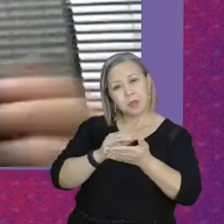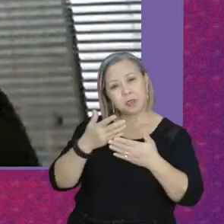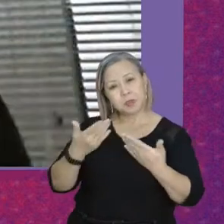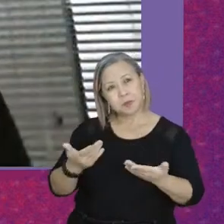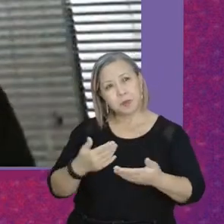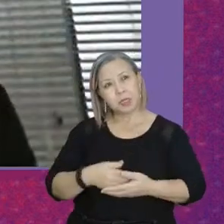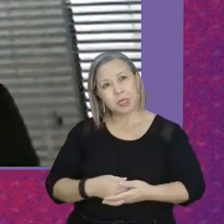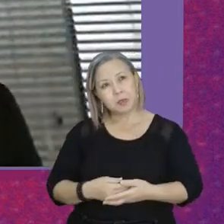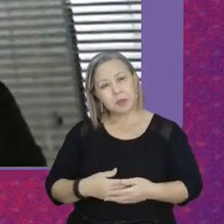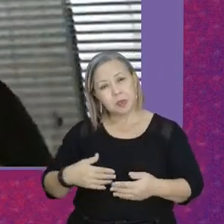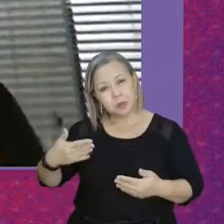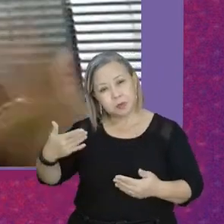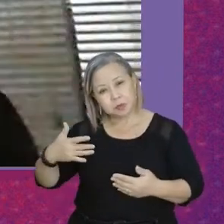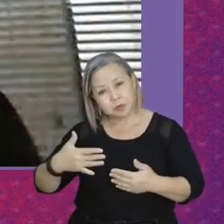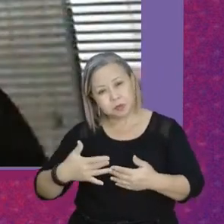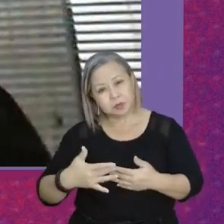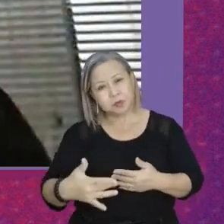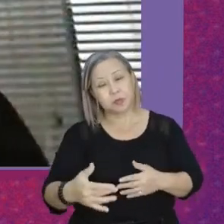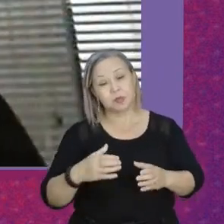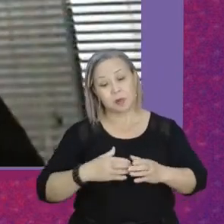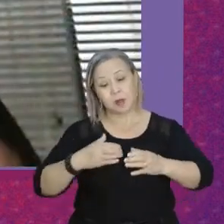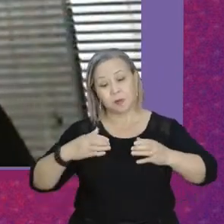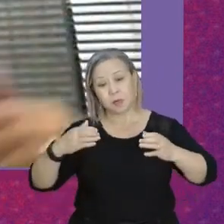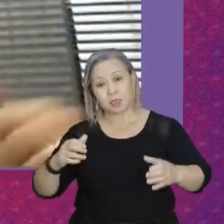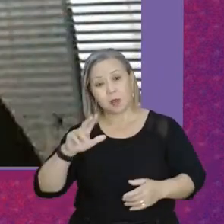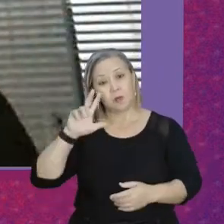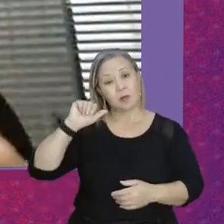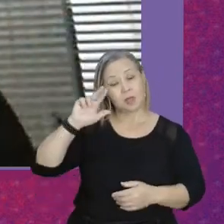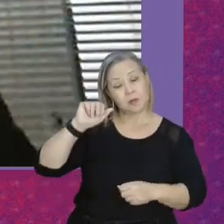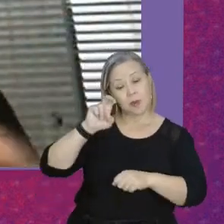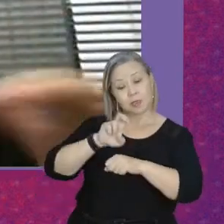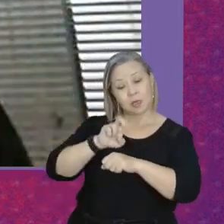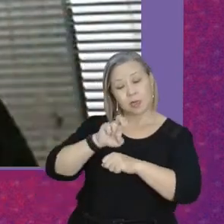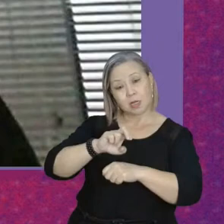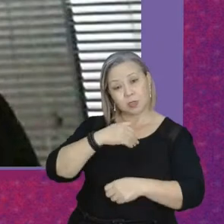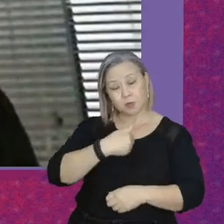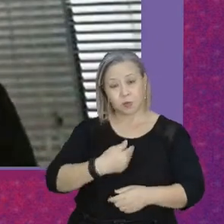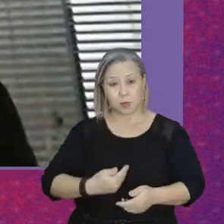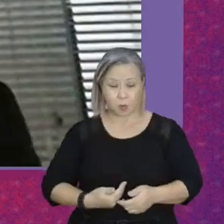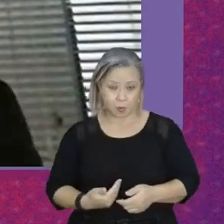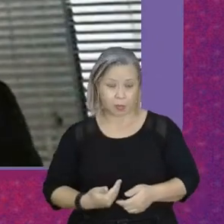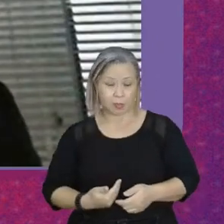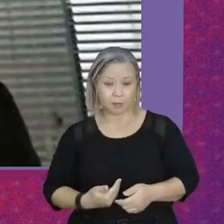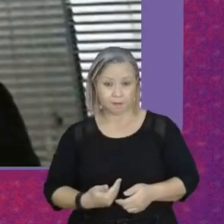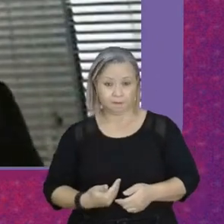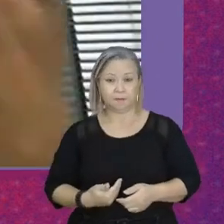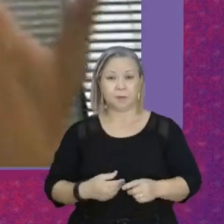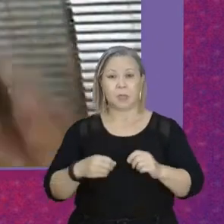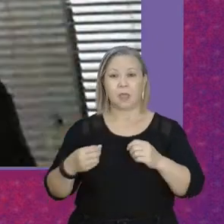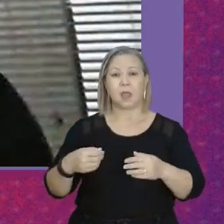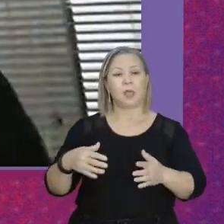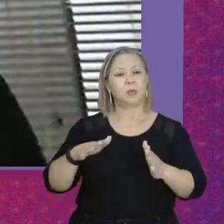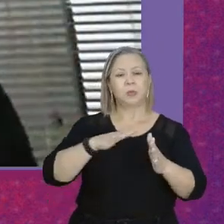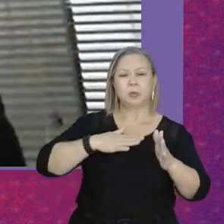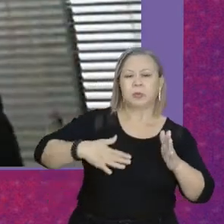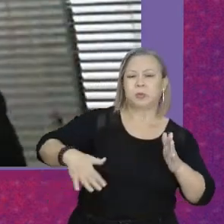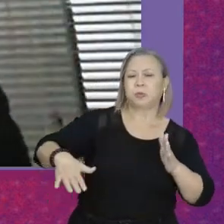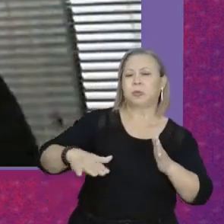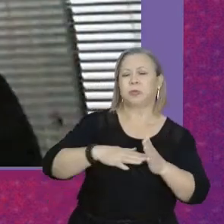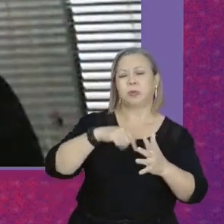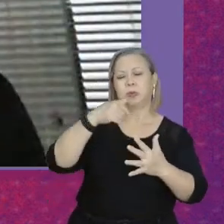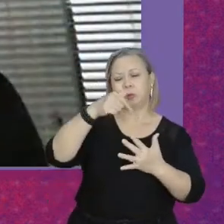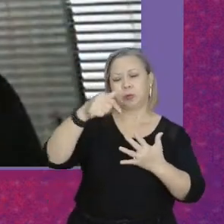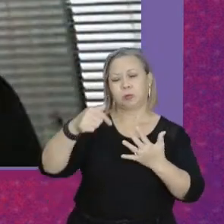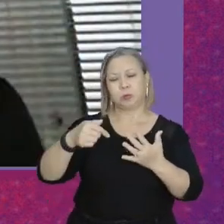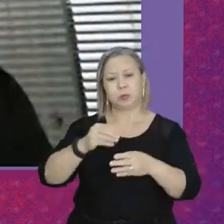larga escala, né, na ampliação das vagas nas creches públicas, né, com cobertura geral, e aí nós não estamos